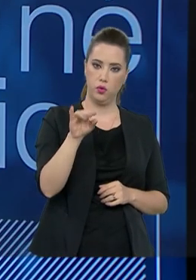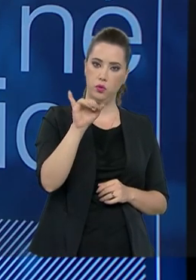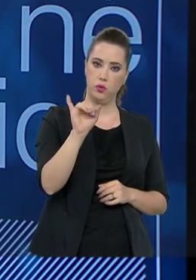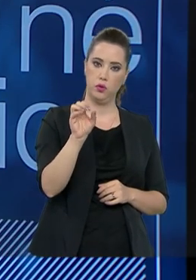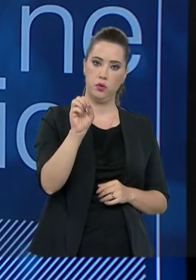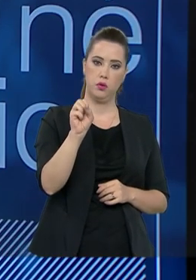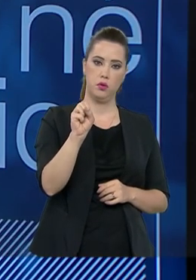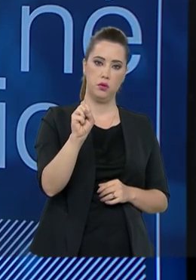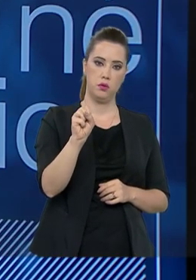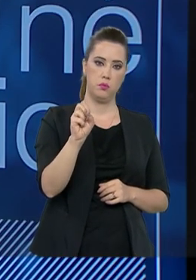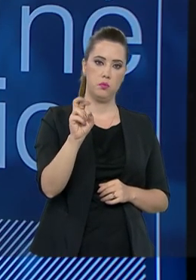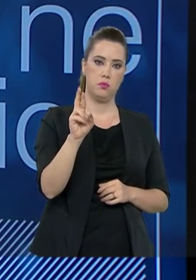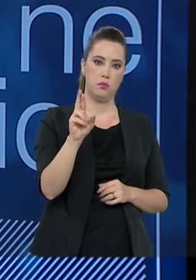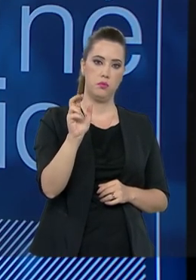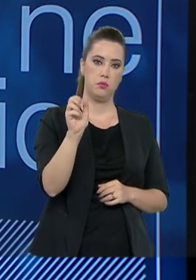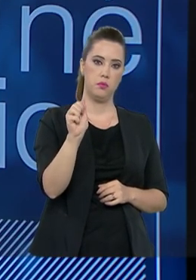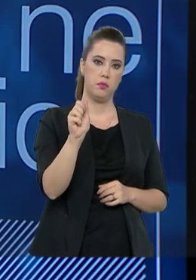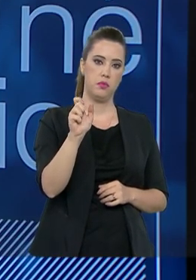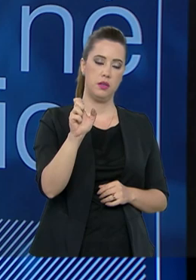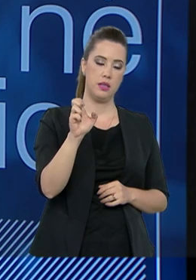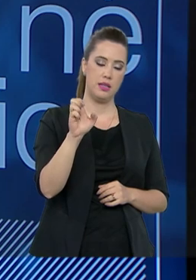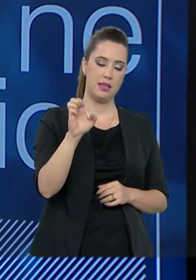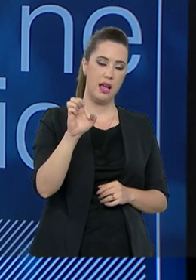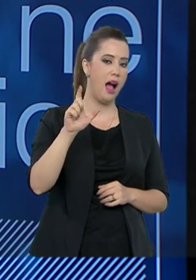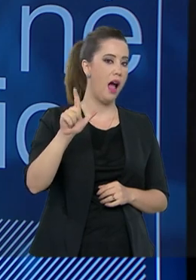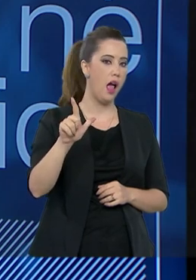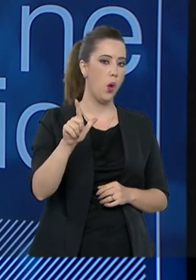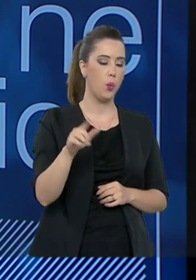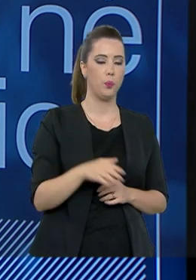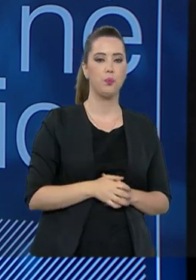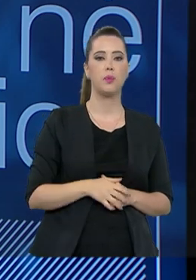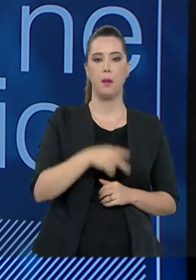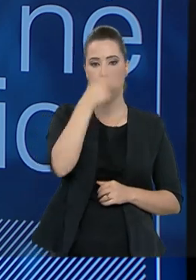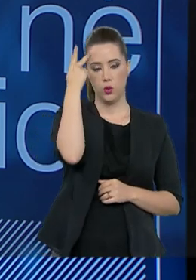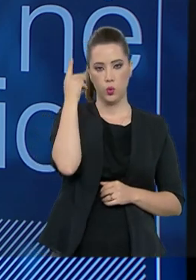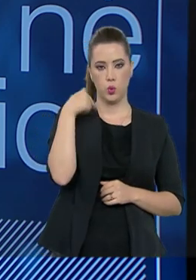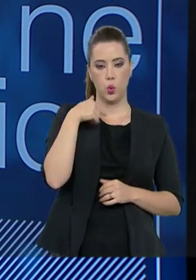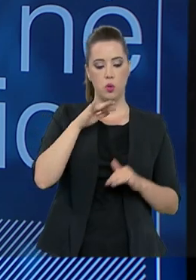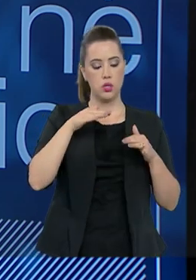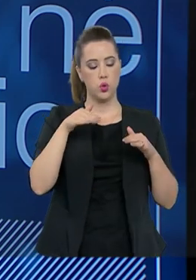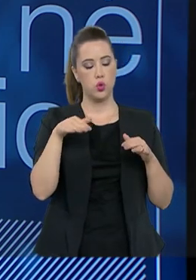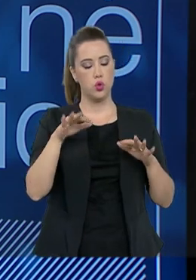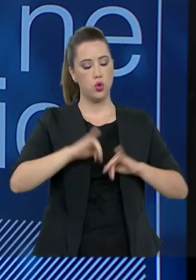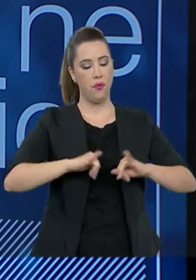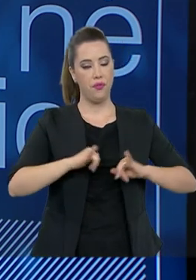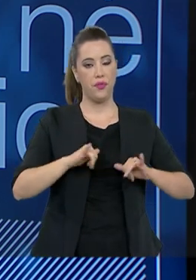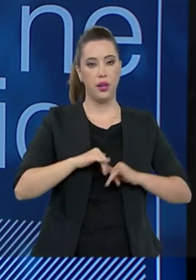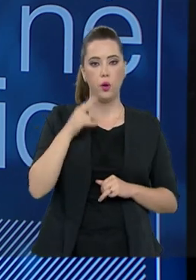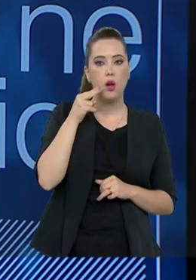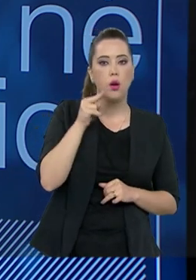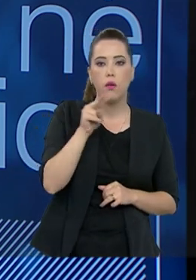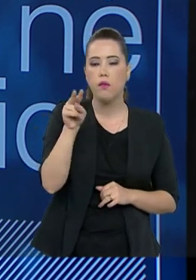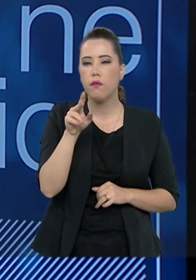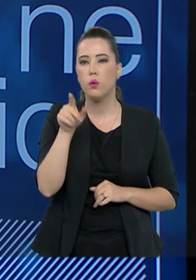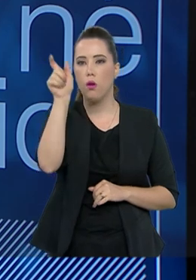de Oliveira Pacheco foi reconhecido pela vítima como tendo agredido